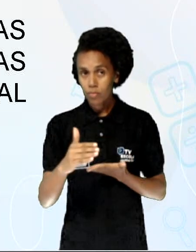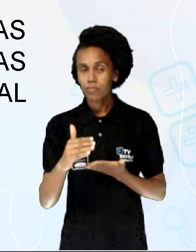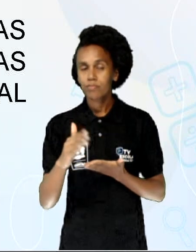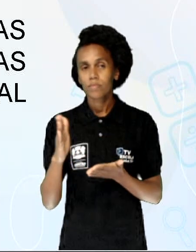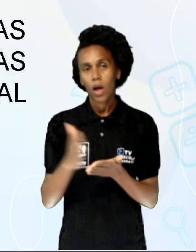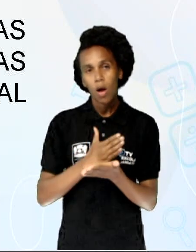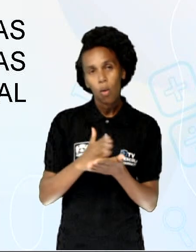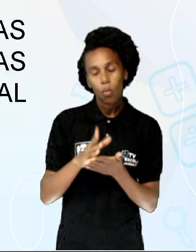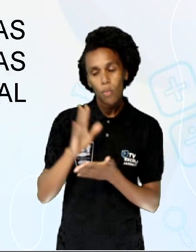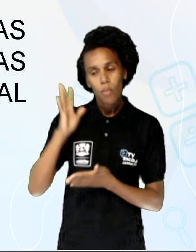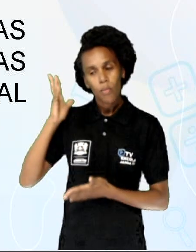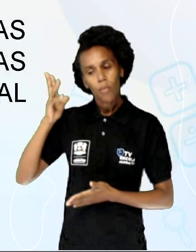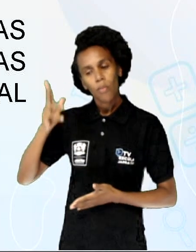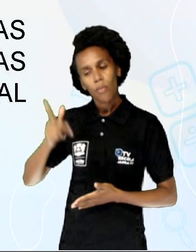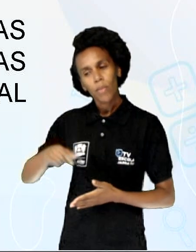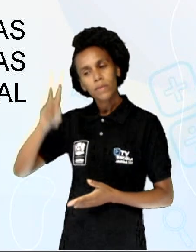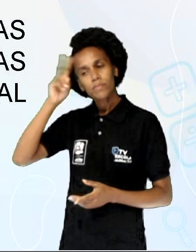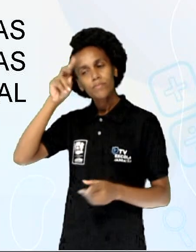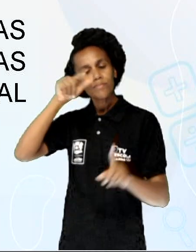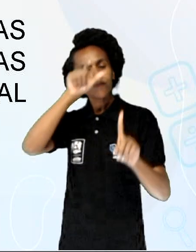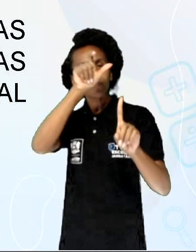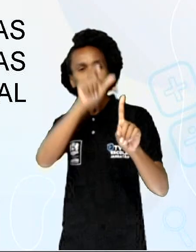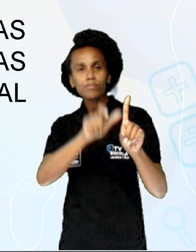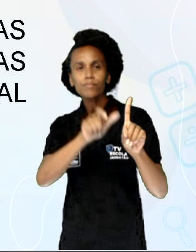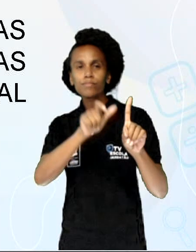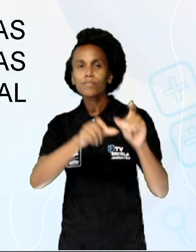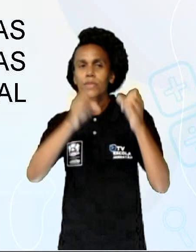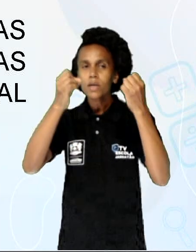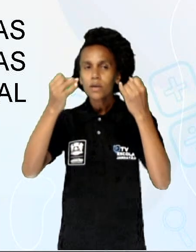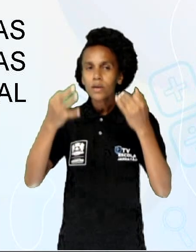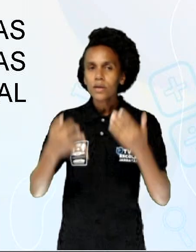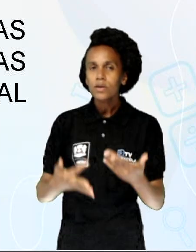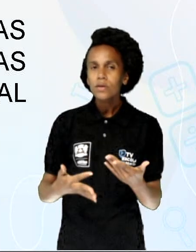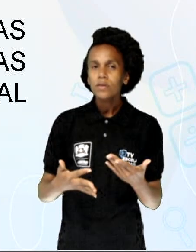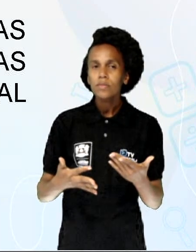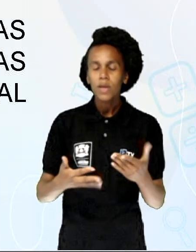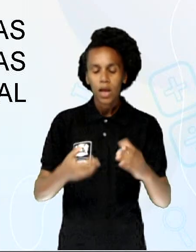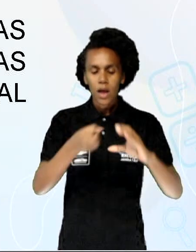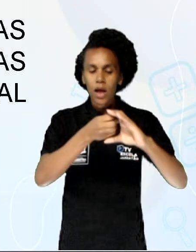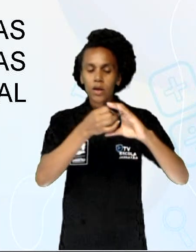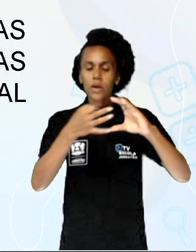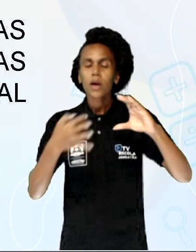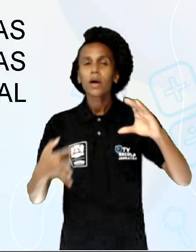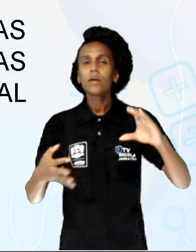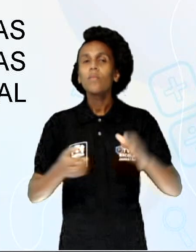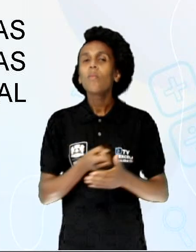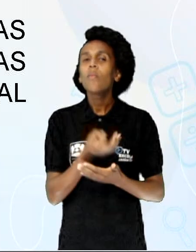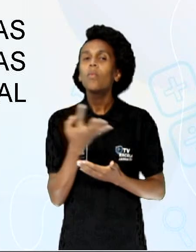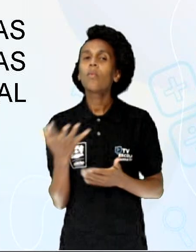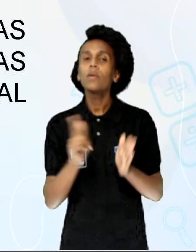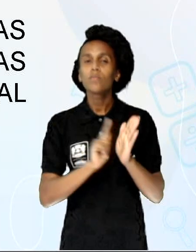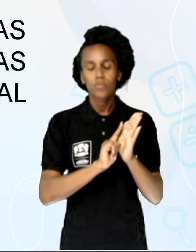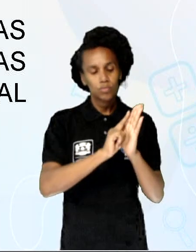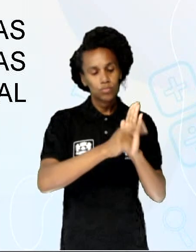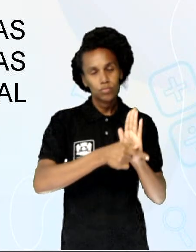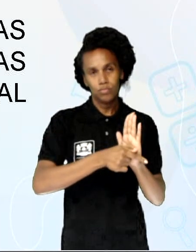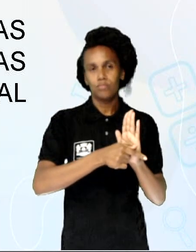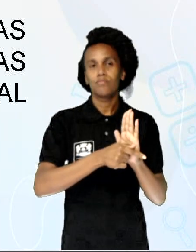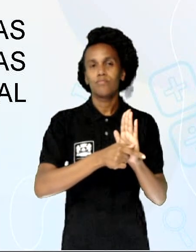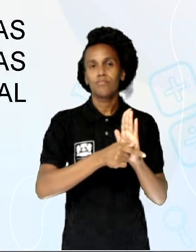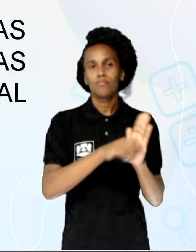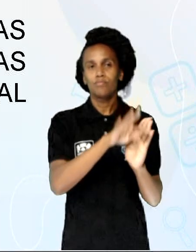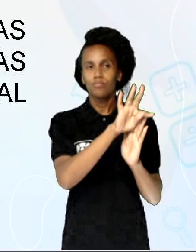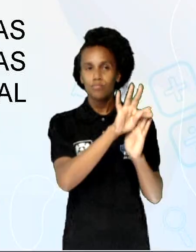biografias, explique quais são as características do gênero textual biografia. E